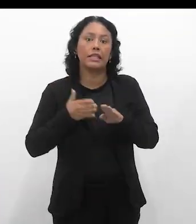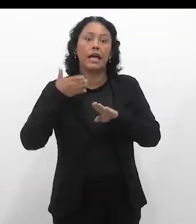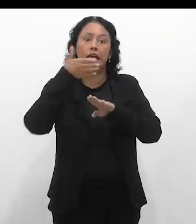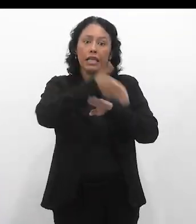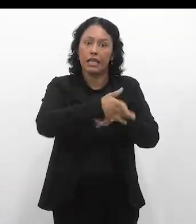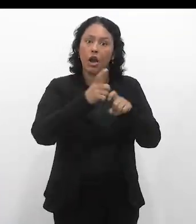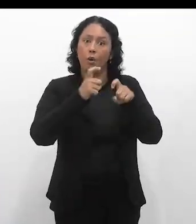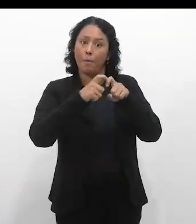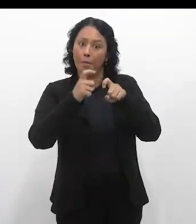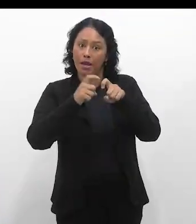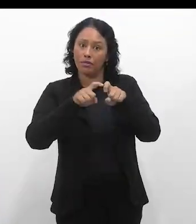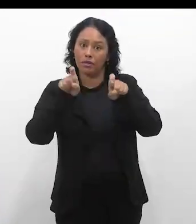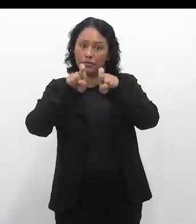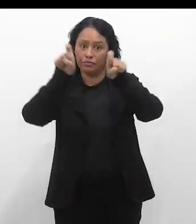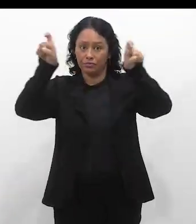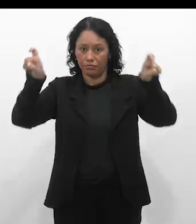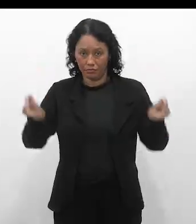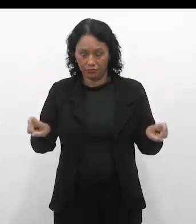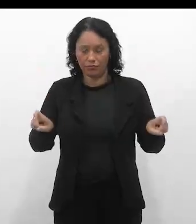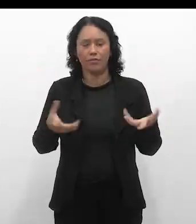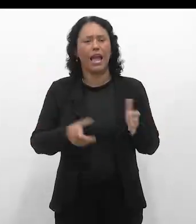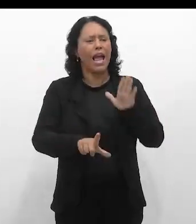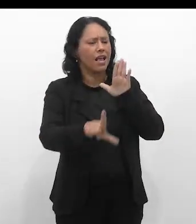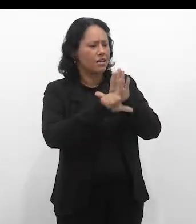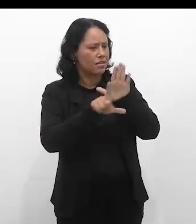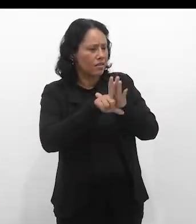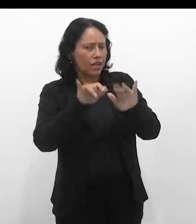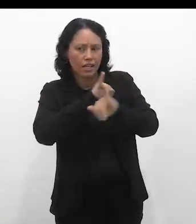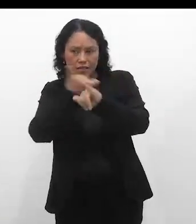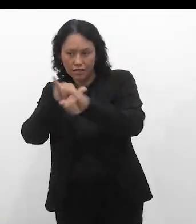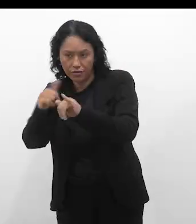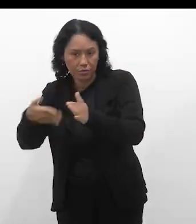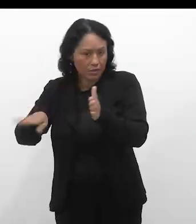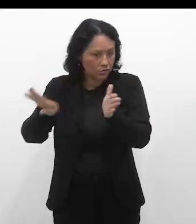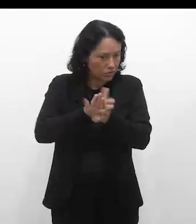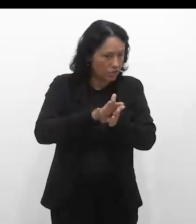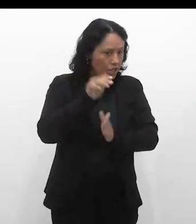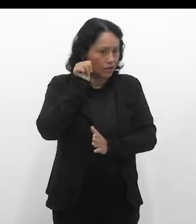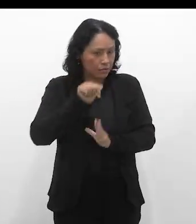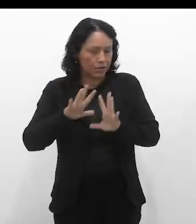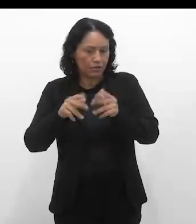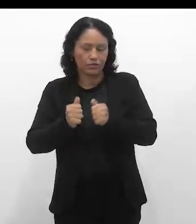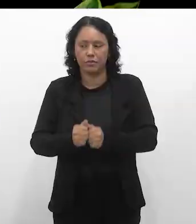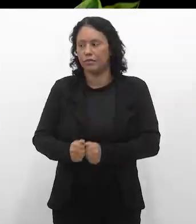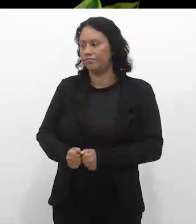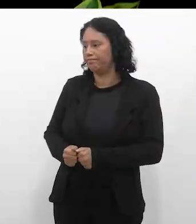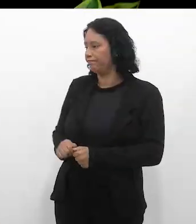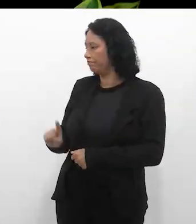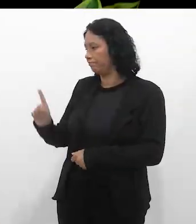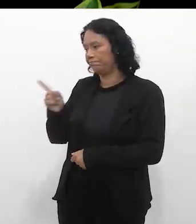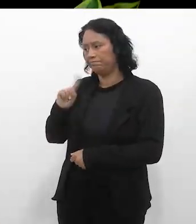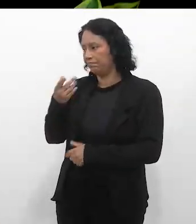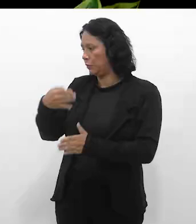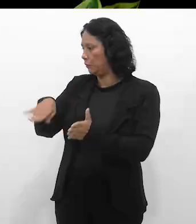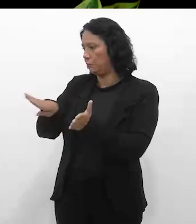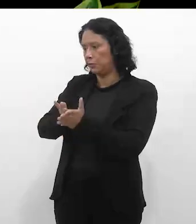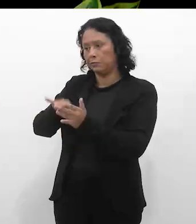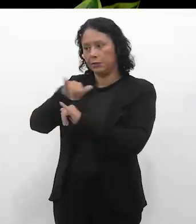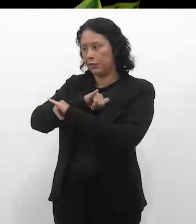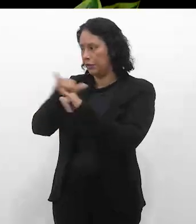profissional. Essa lei, essa informação, André, ela chega para as mulheres? Não chega